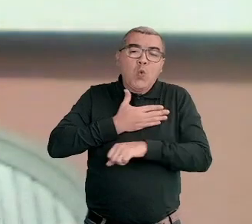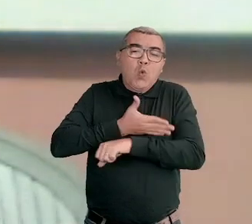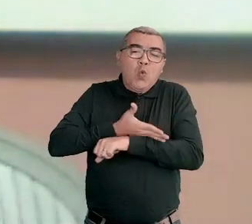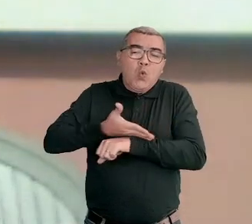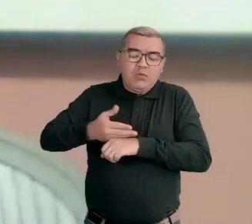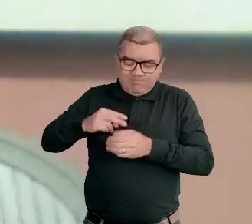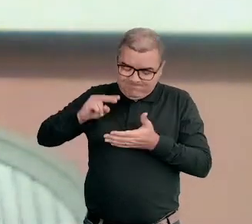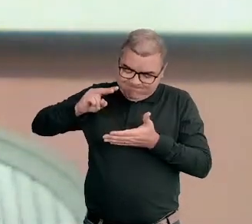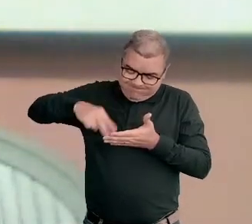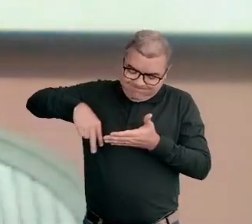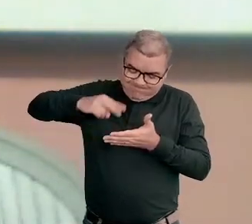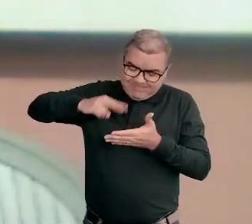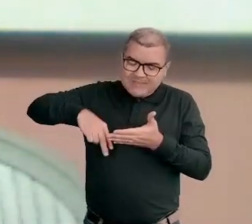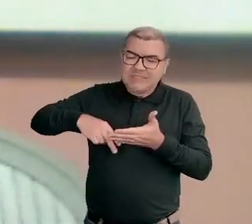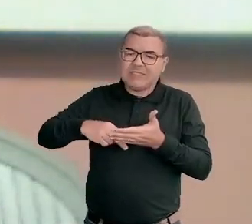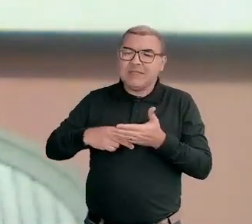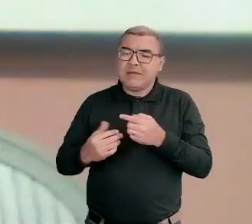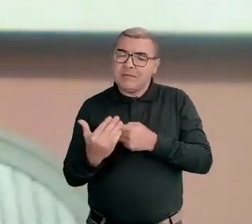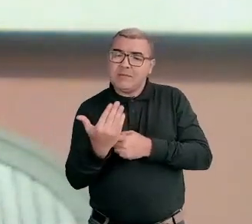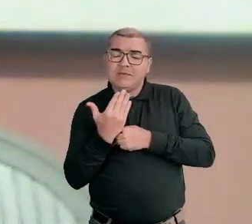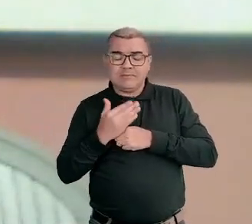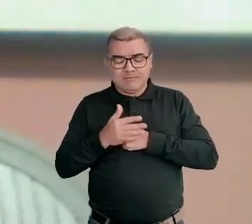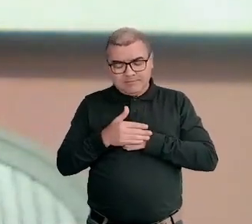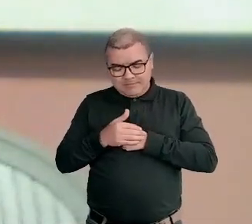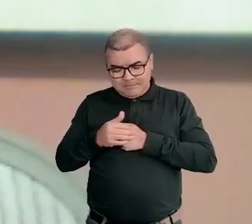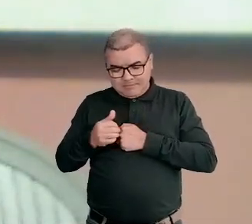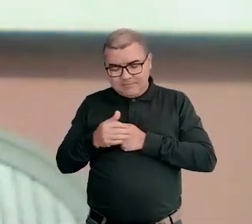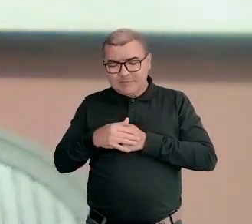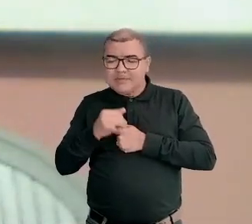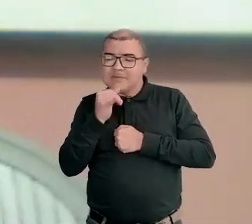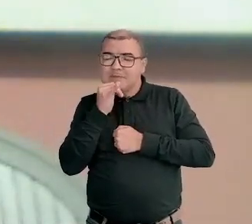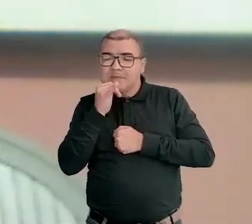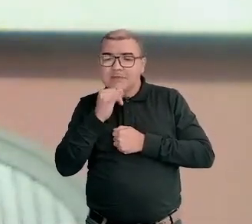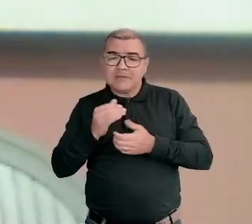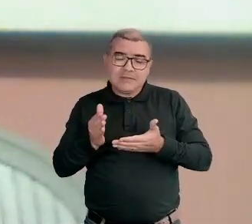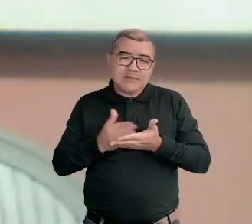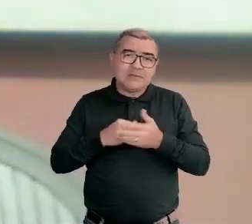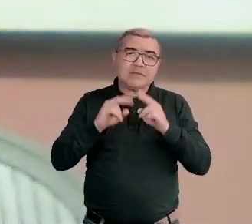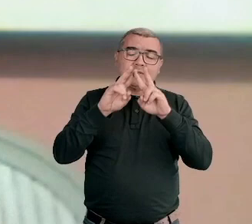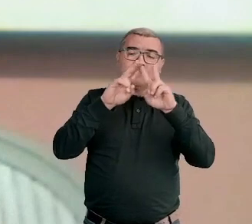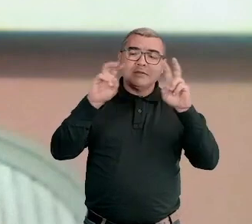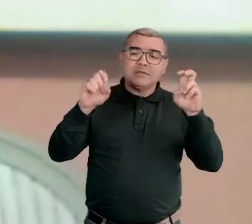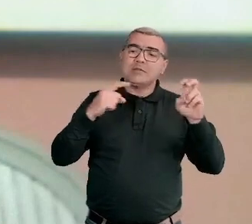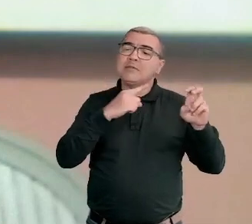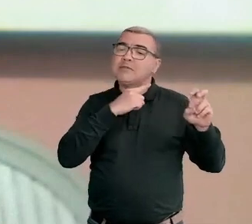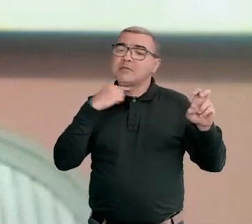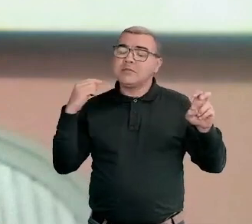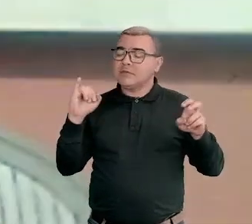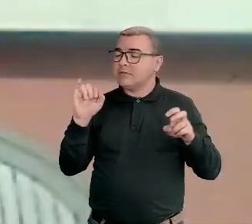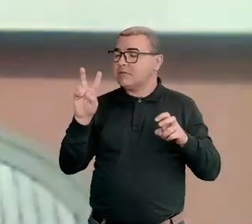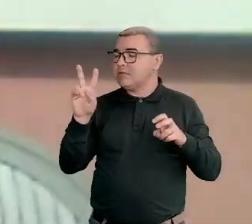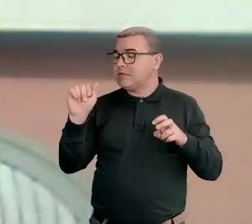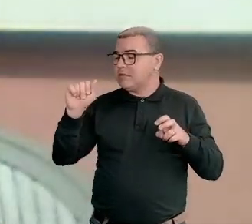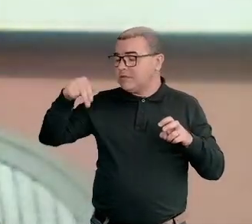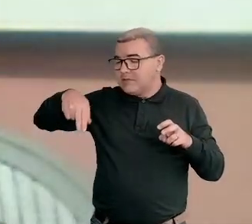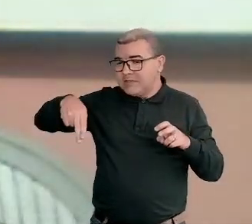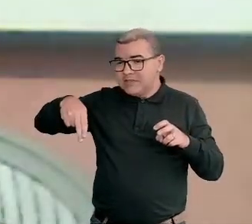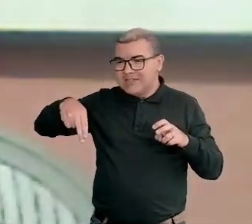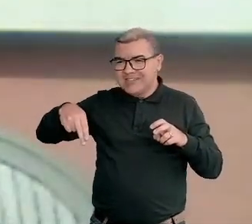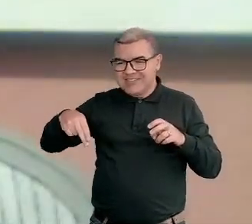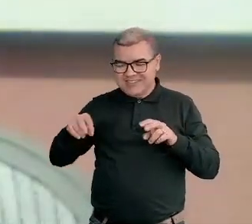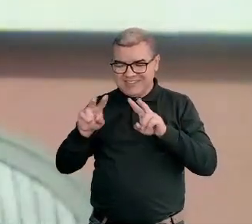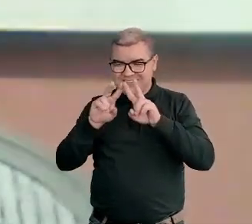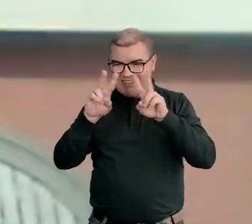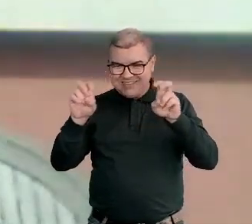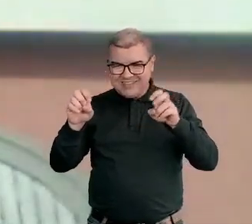muito seminais na minha formação e que me confortaram, como A Morte de Ivan Ilitch, do Tolstói, que eu considero um